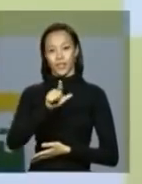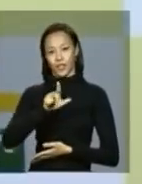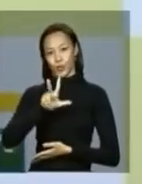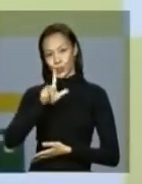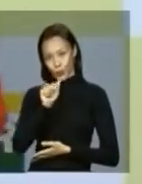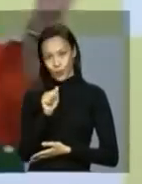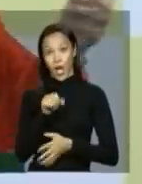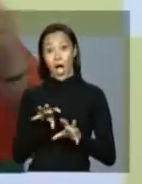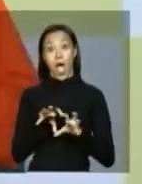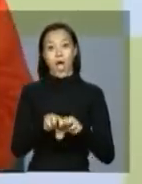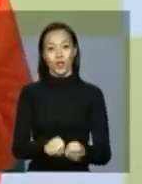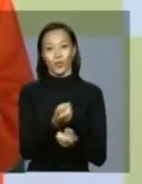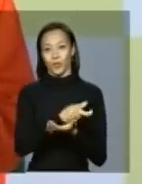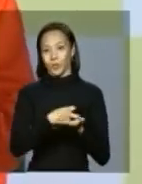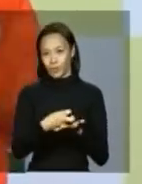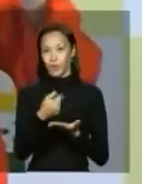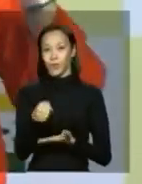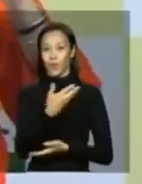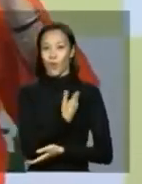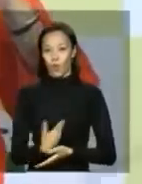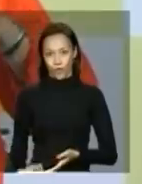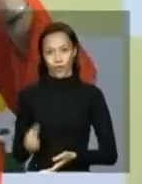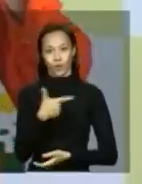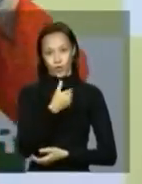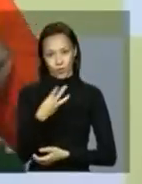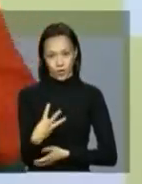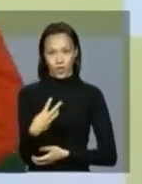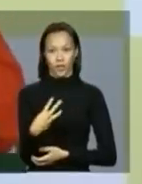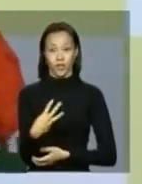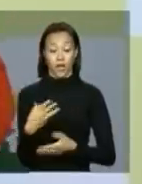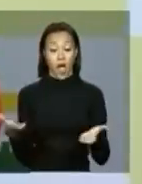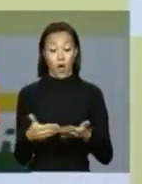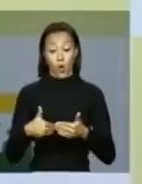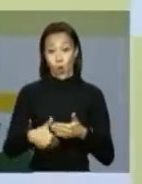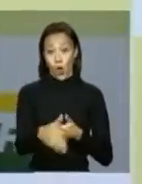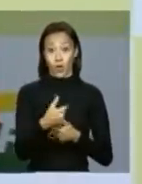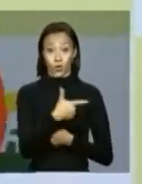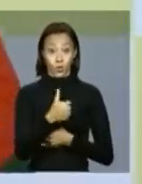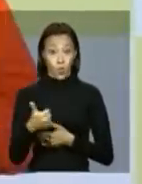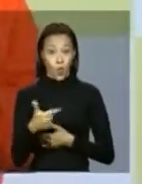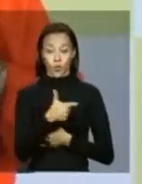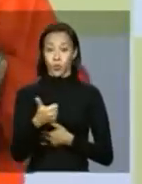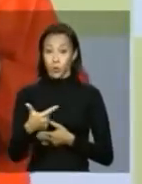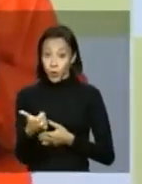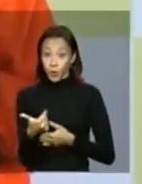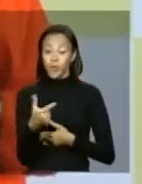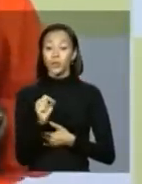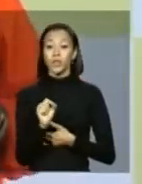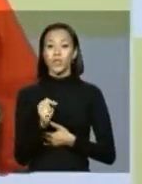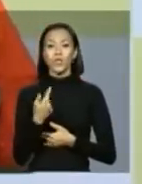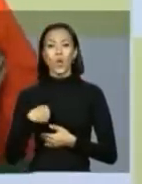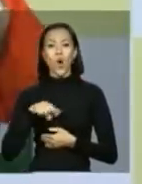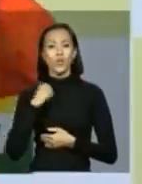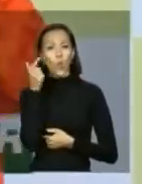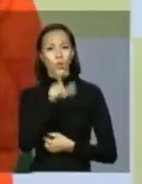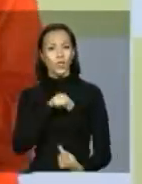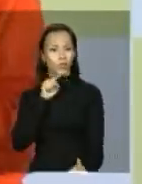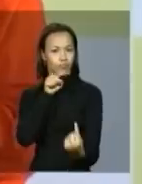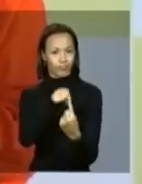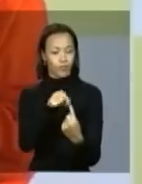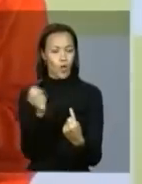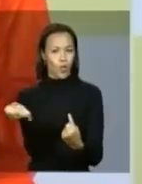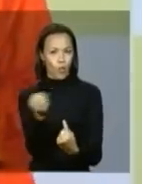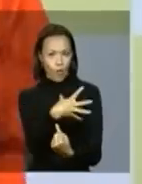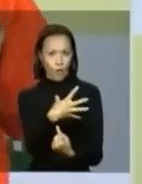assumiu o governo em 2003. Agora, em 2011, 2012, nós atingimos uma nova